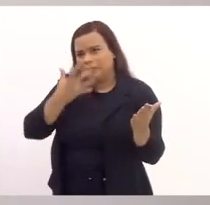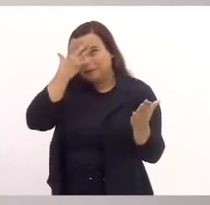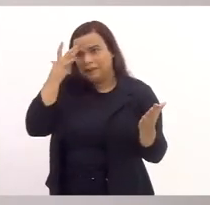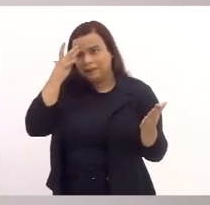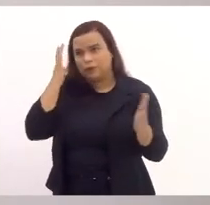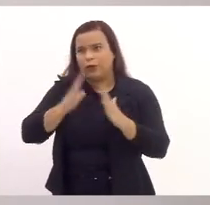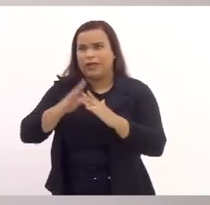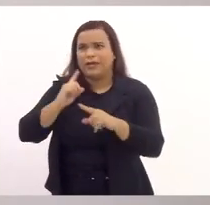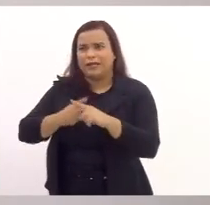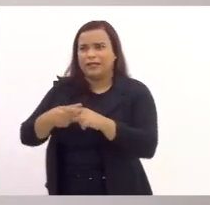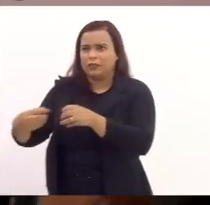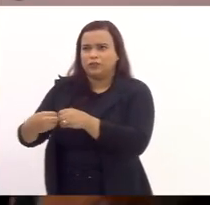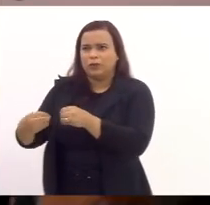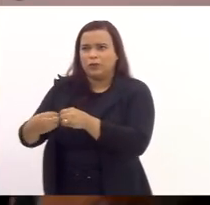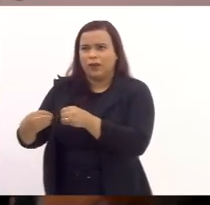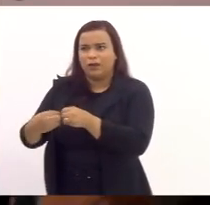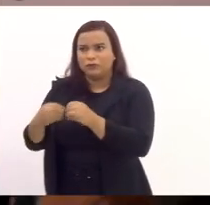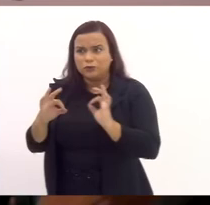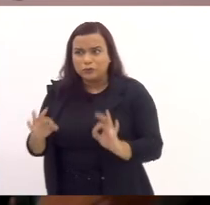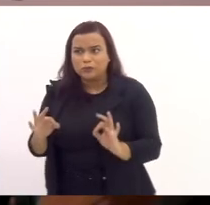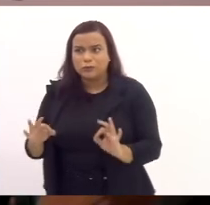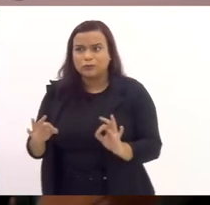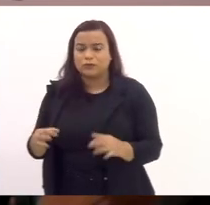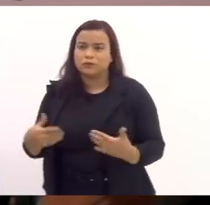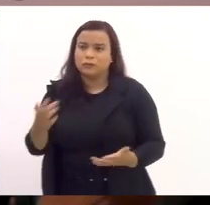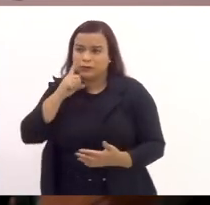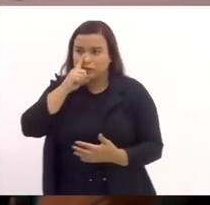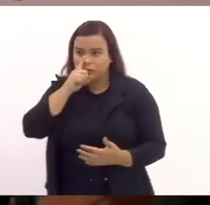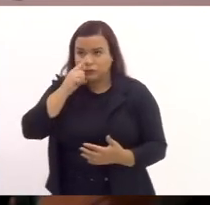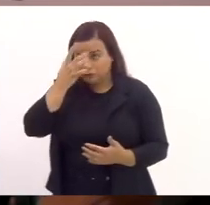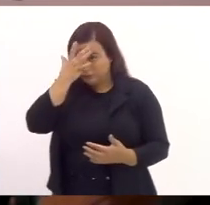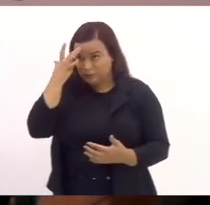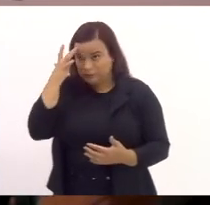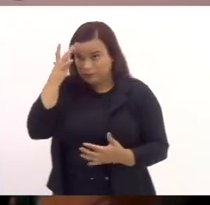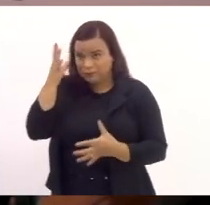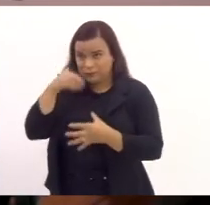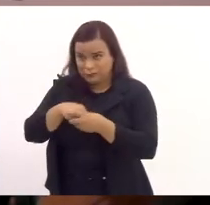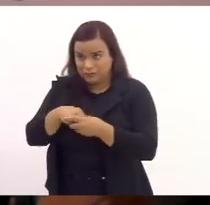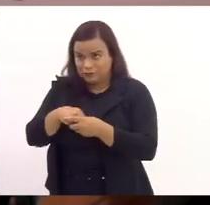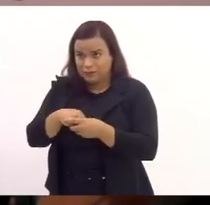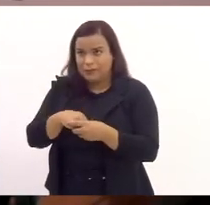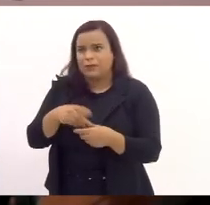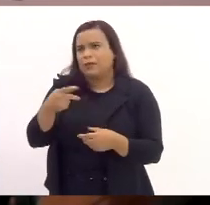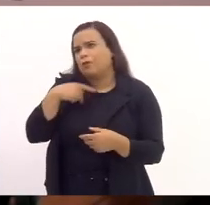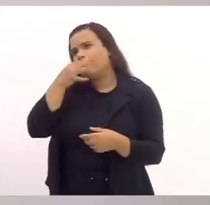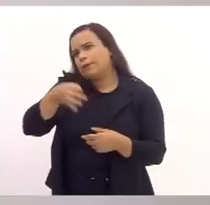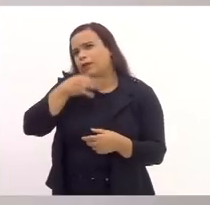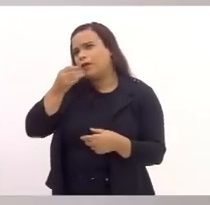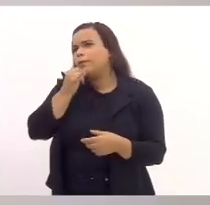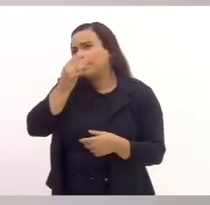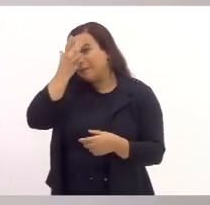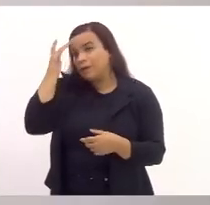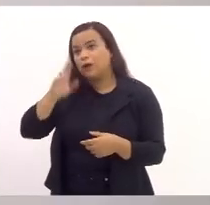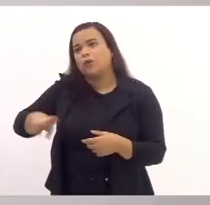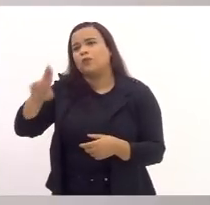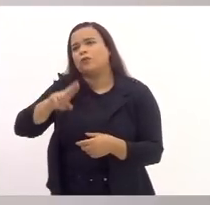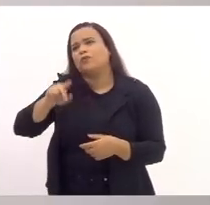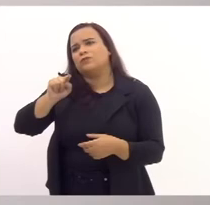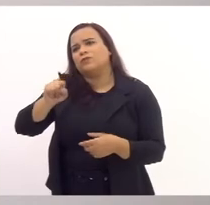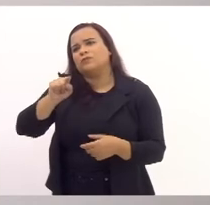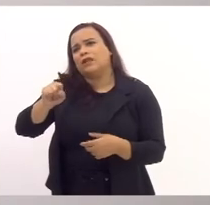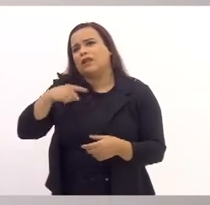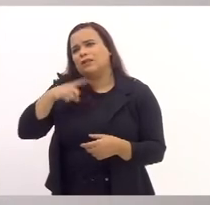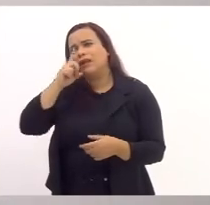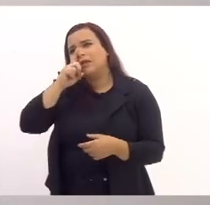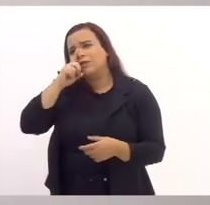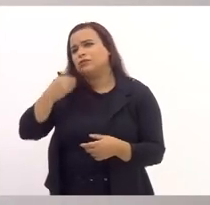de trem. Eu não mesmo porque está colocando em risco a vida do passageiro, no meu entendimento, de todos que utilizam aquela estação em Cosmo.